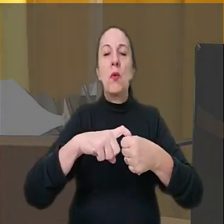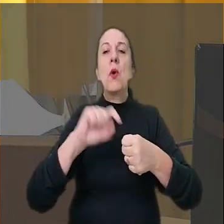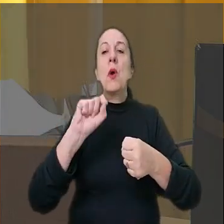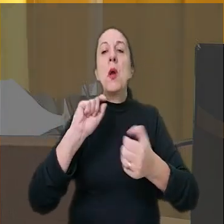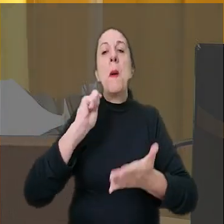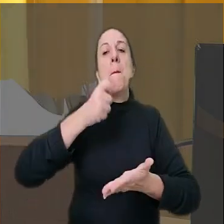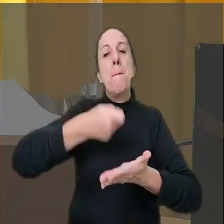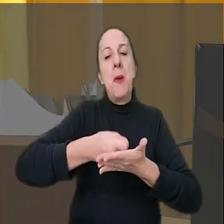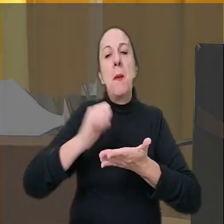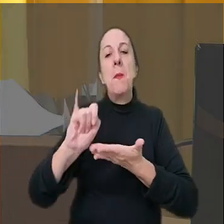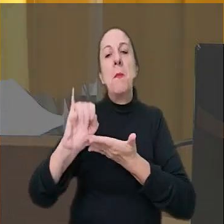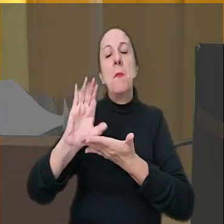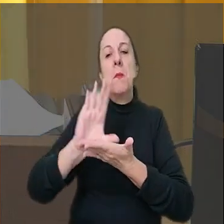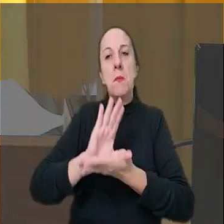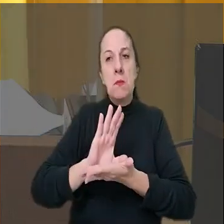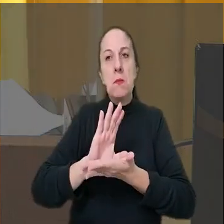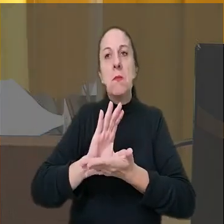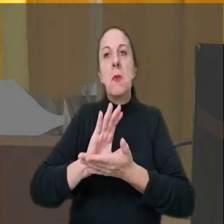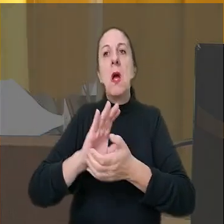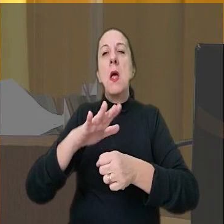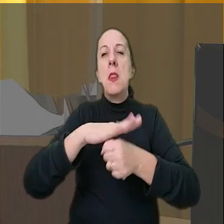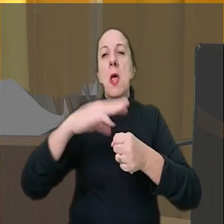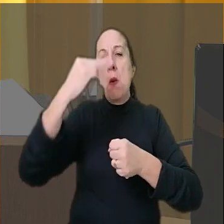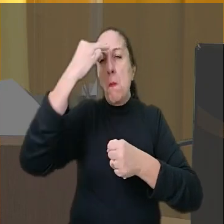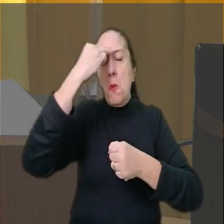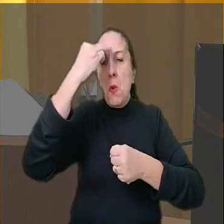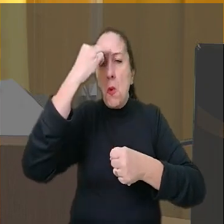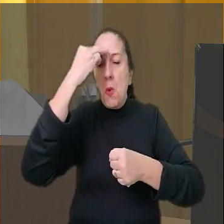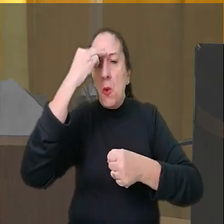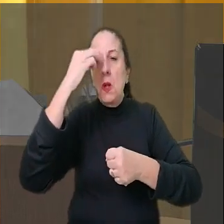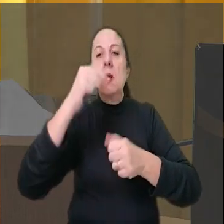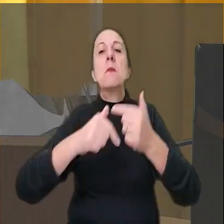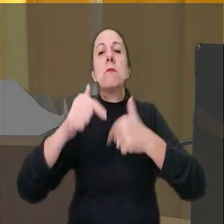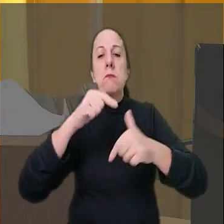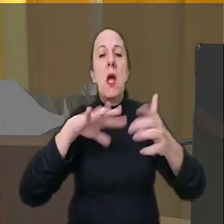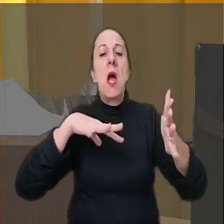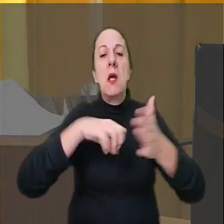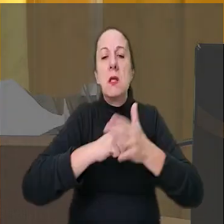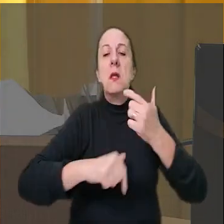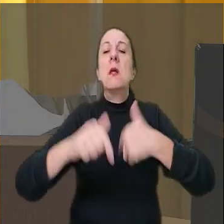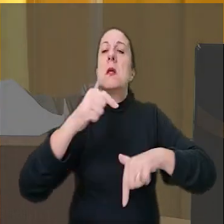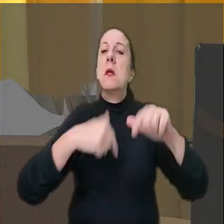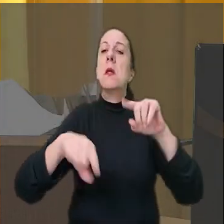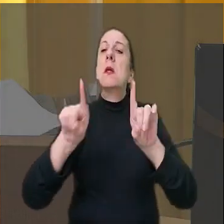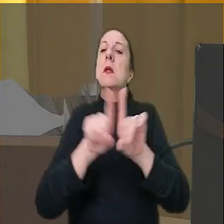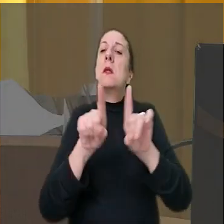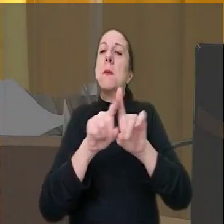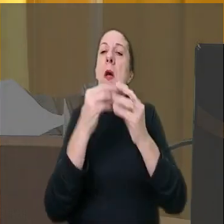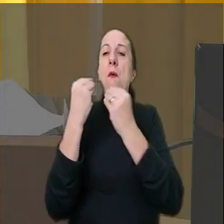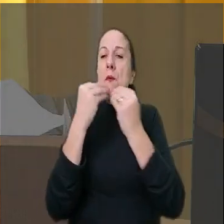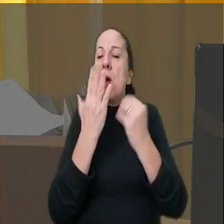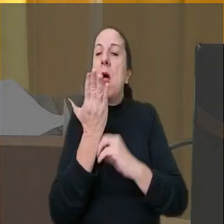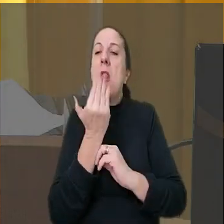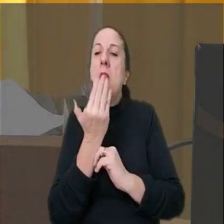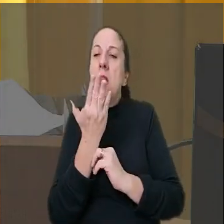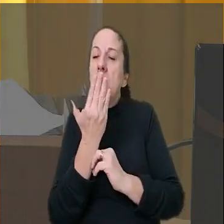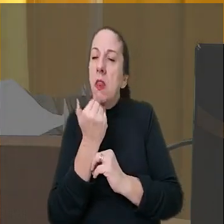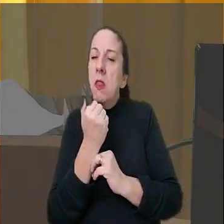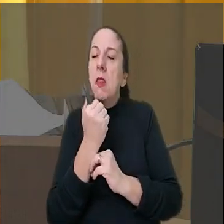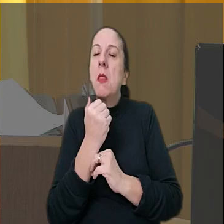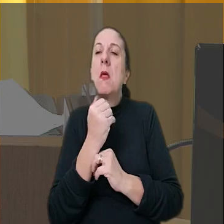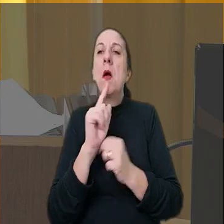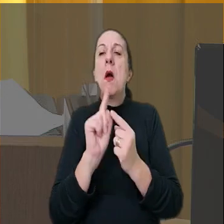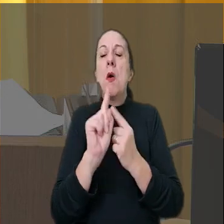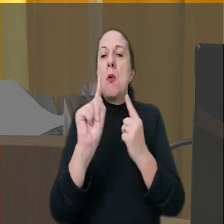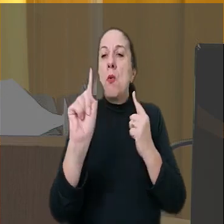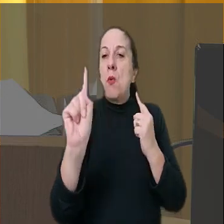que a condenou no pagamento da indenização por danos morais e materiais decorrentes do acidente de trabalho, além do pagamento do vale alimentação no custo